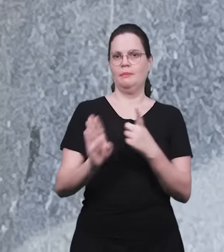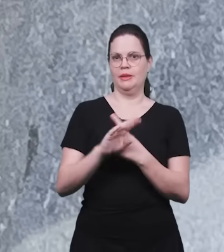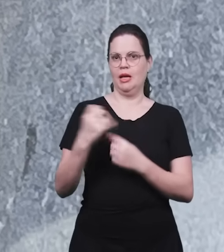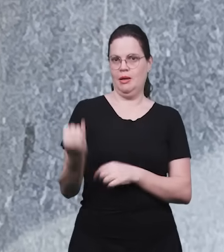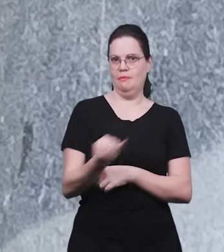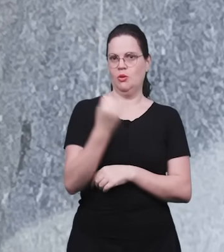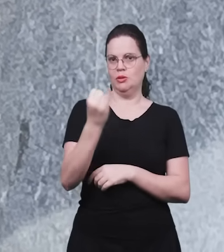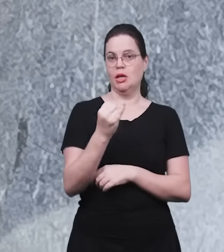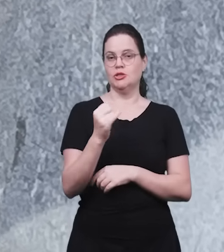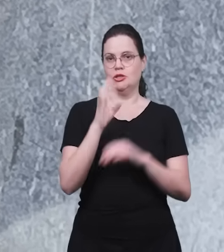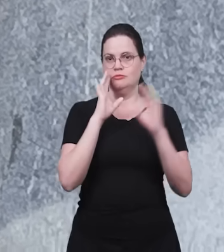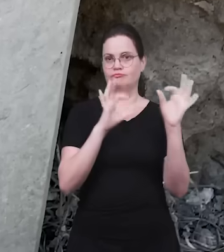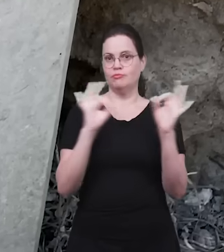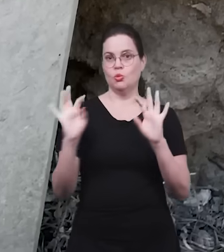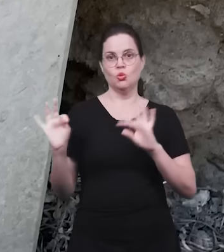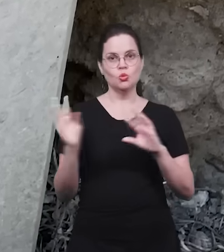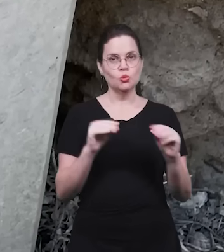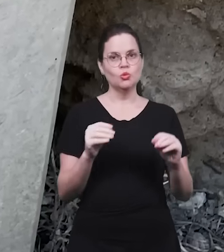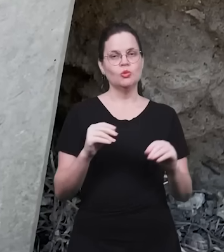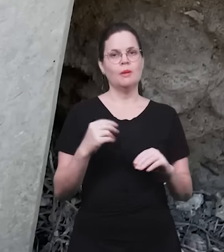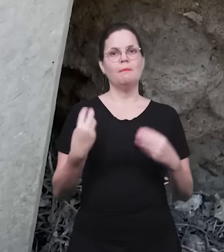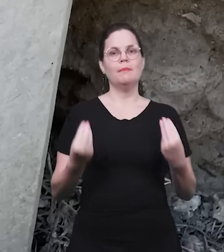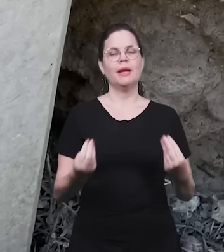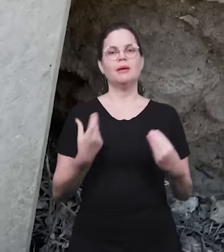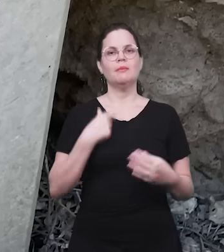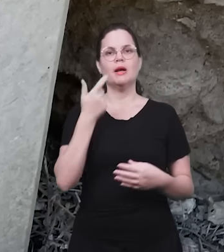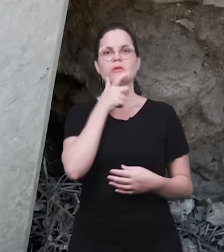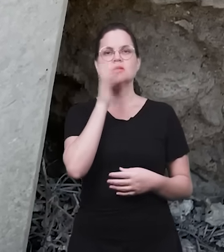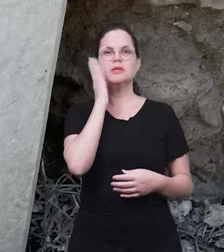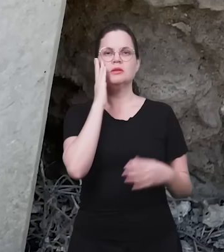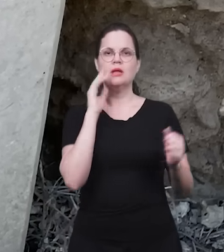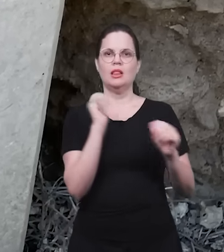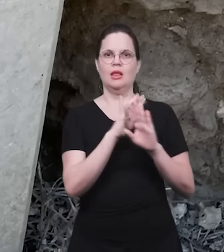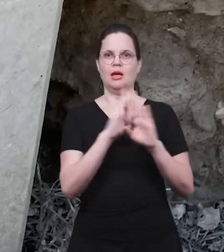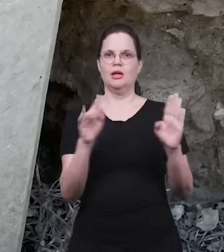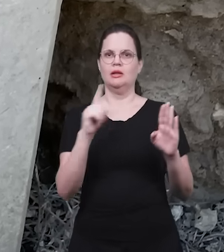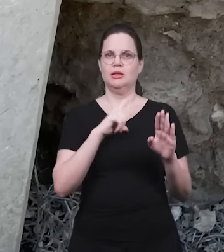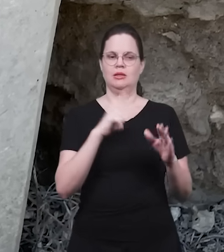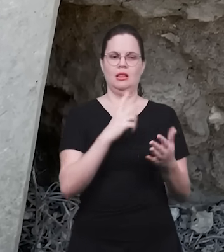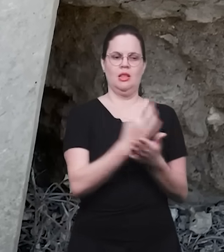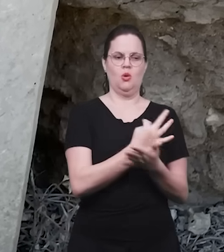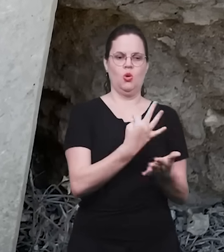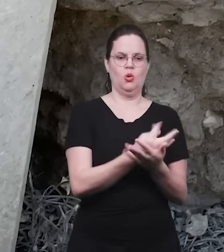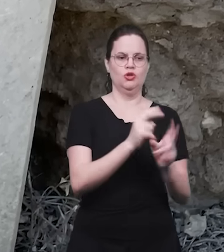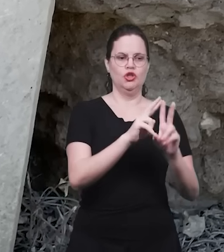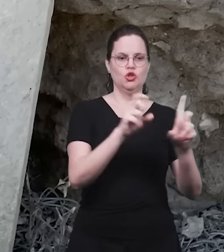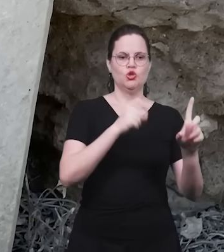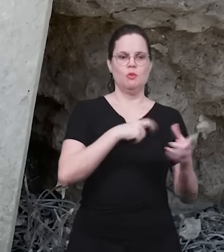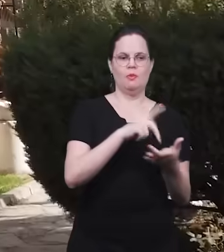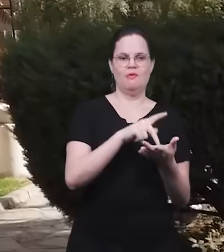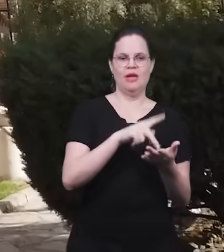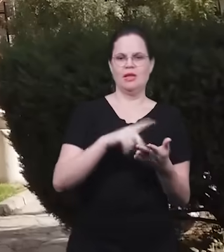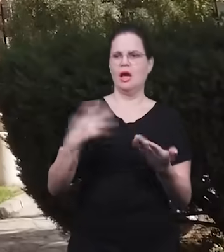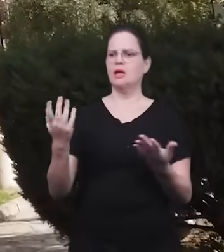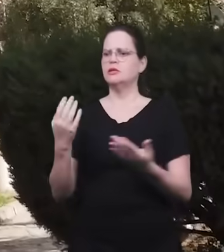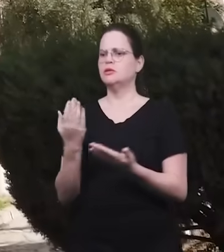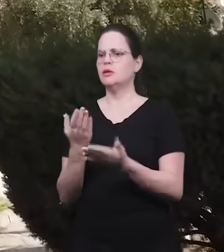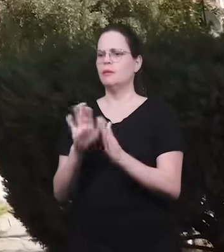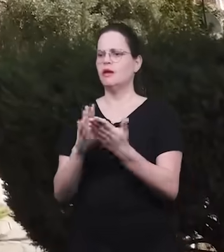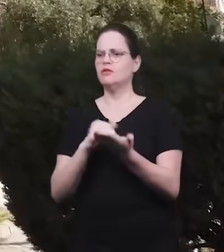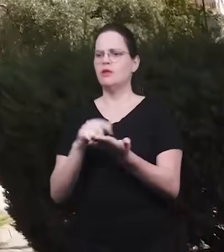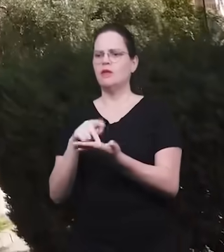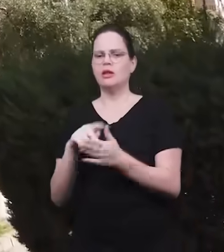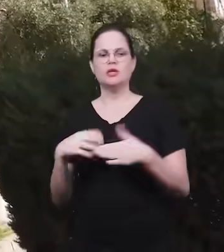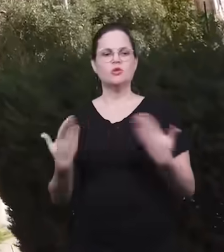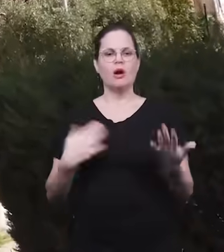recebendo é justamente para que nós possamos discernir, no meio destas vozes, qual é a voz da verdade absoluta e a voz da